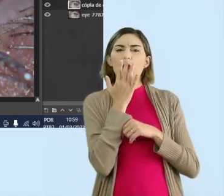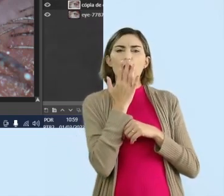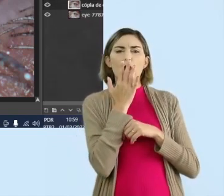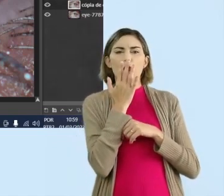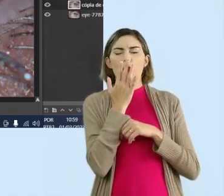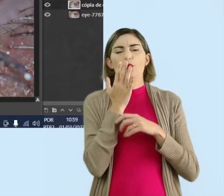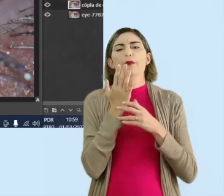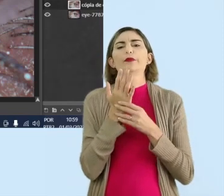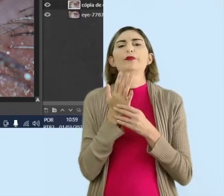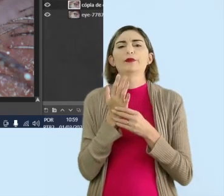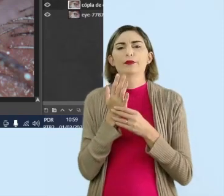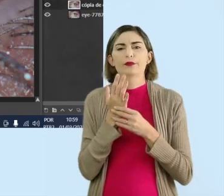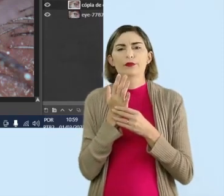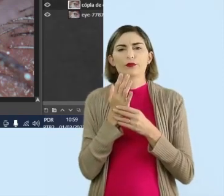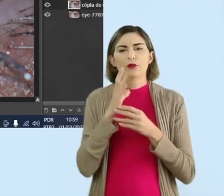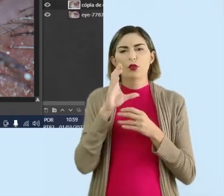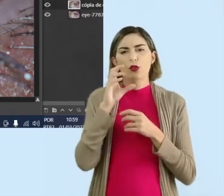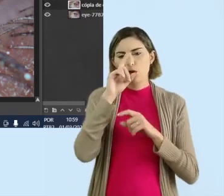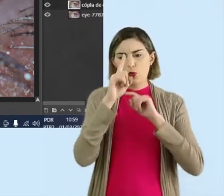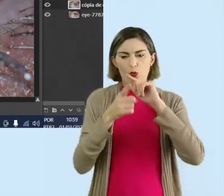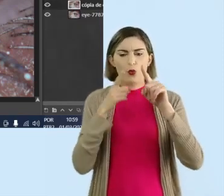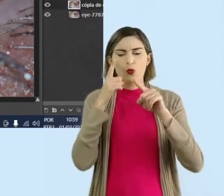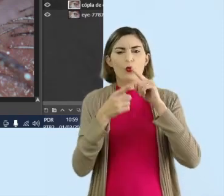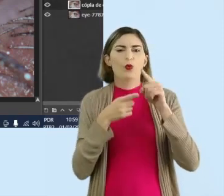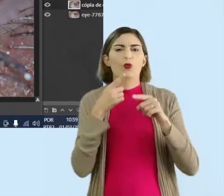o comando